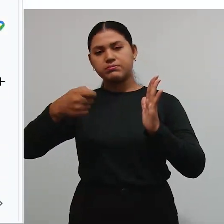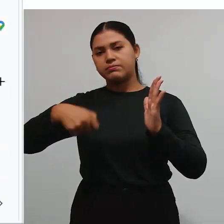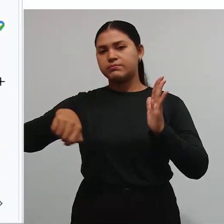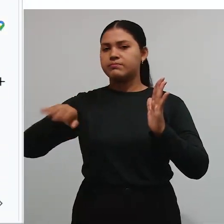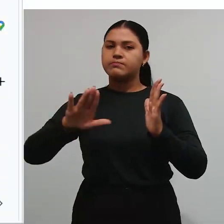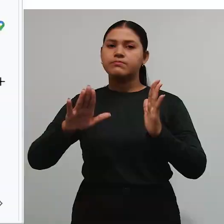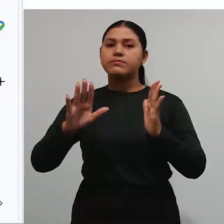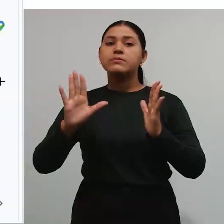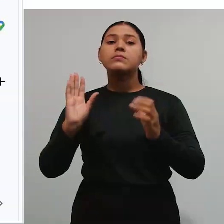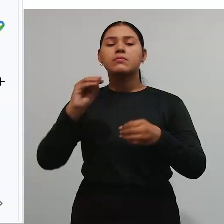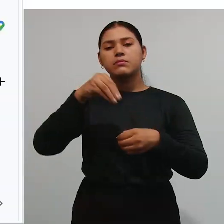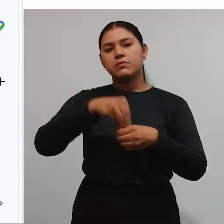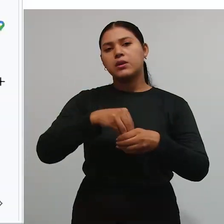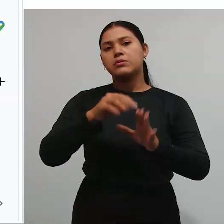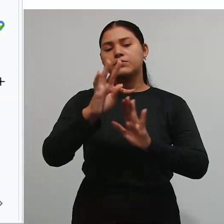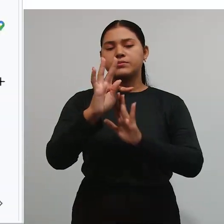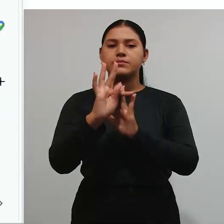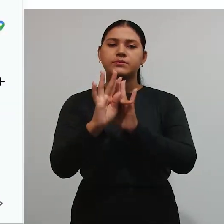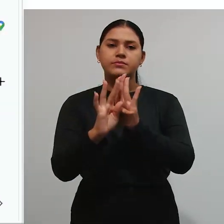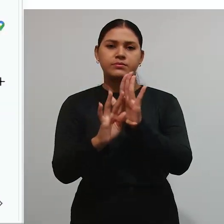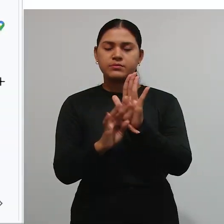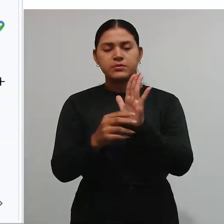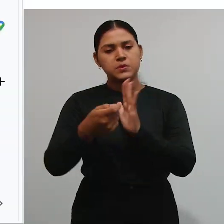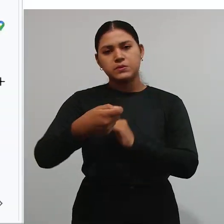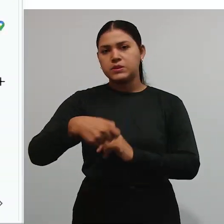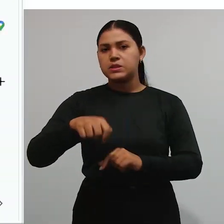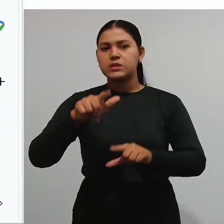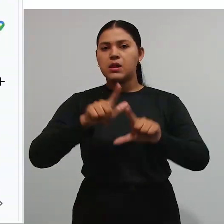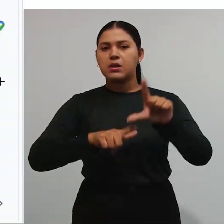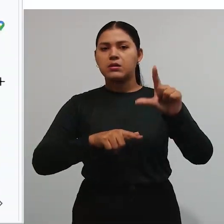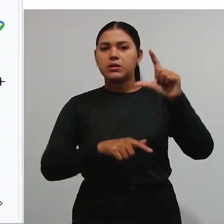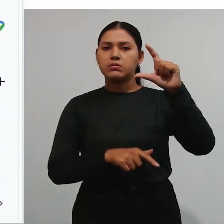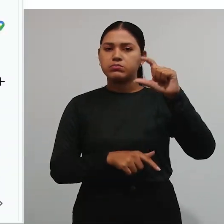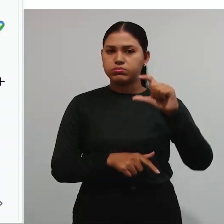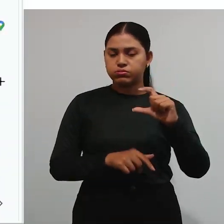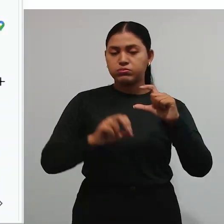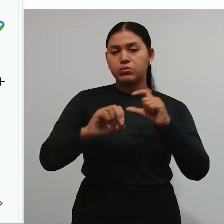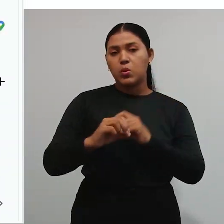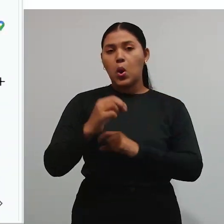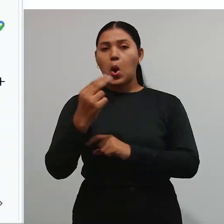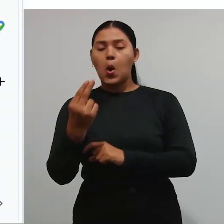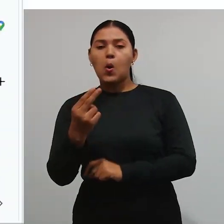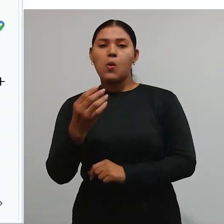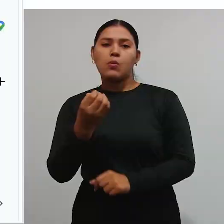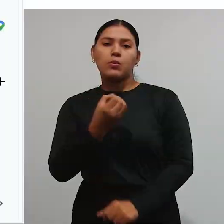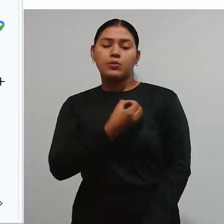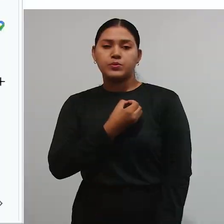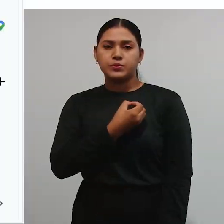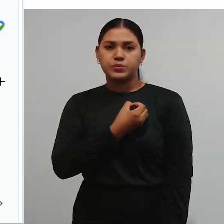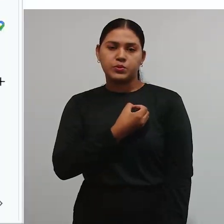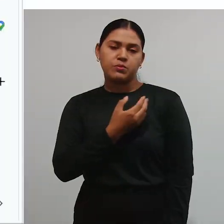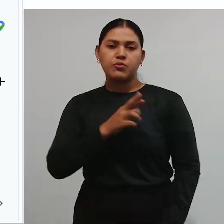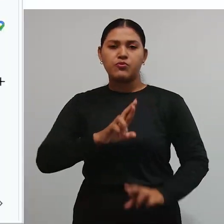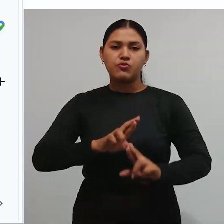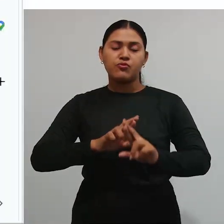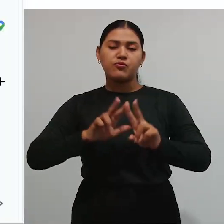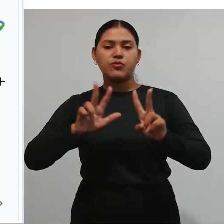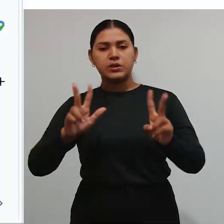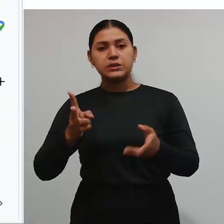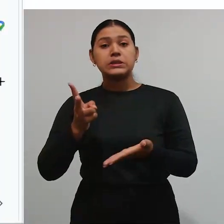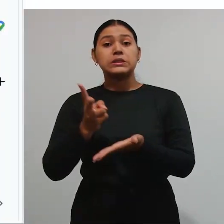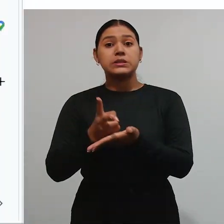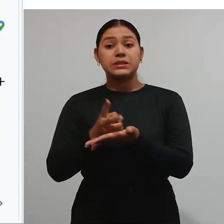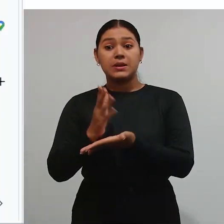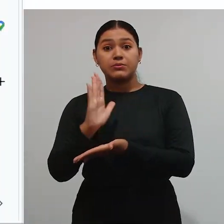da redução do tamanho da fonte e do recuo, tá? Então, o que que acontece? Eu tenho ele integrado ao texto,